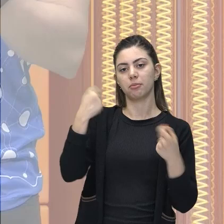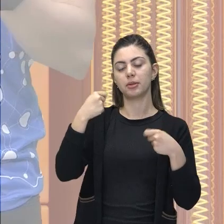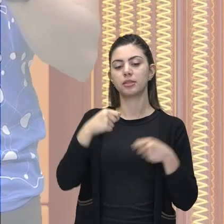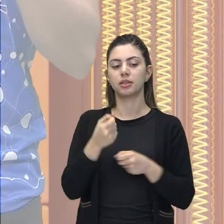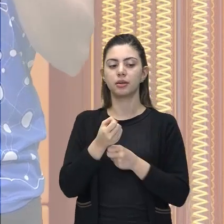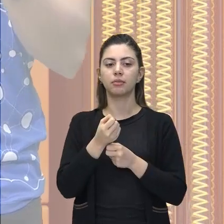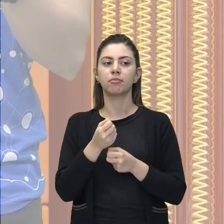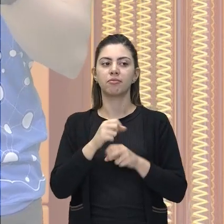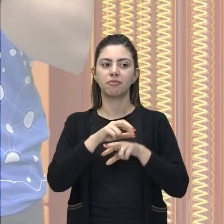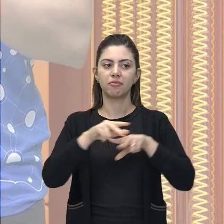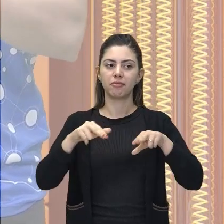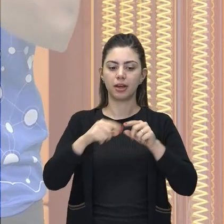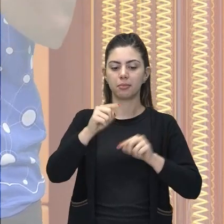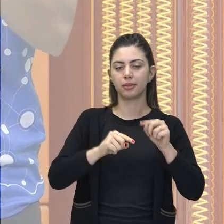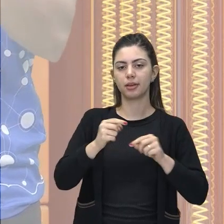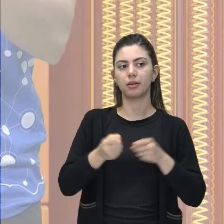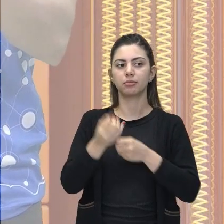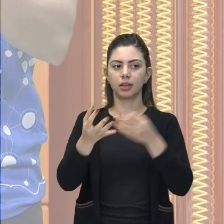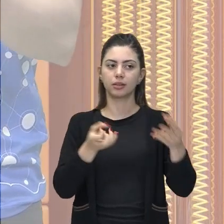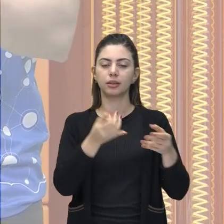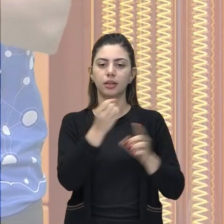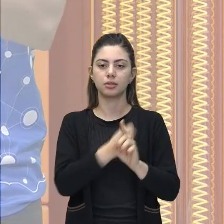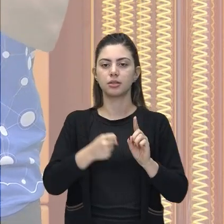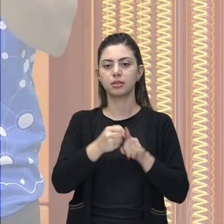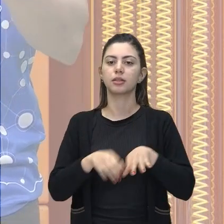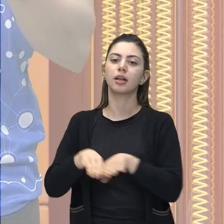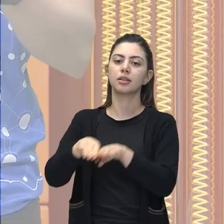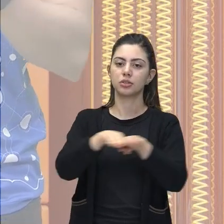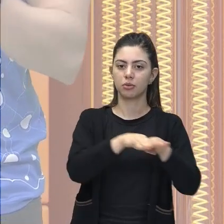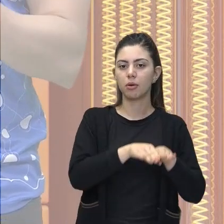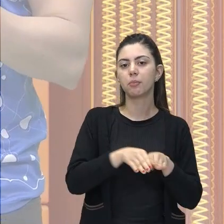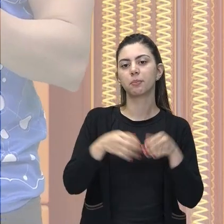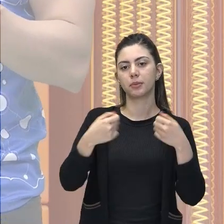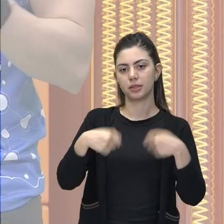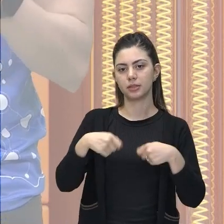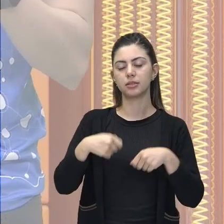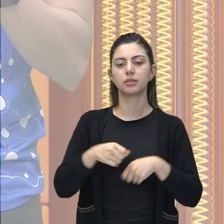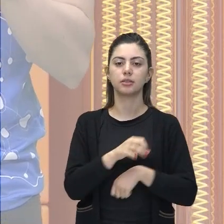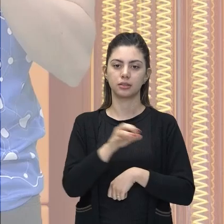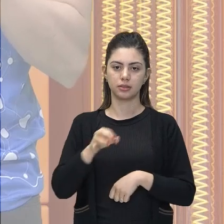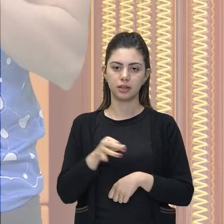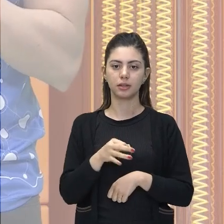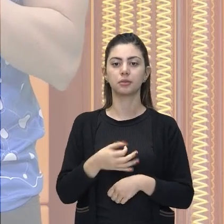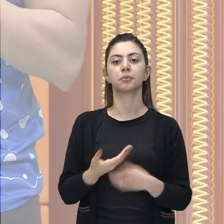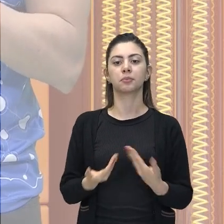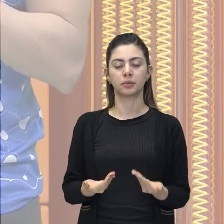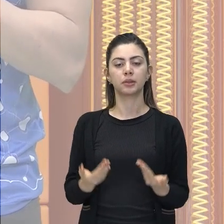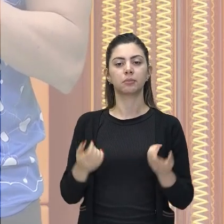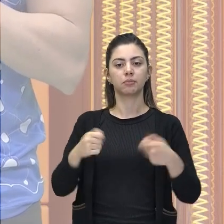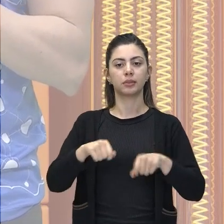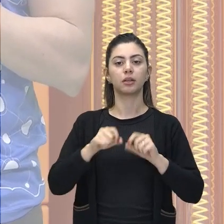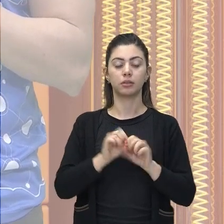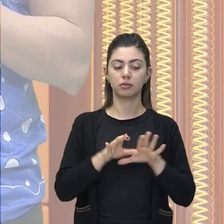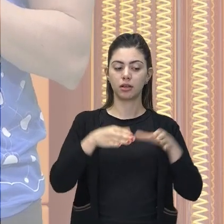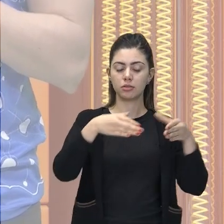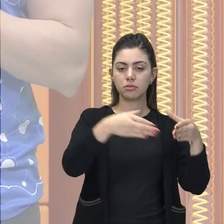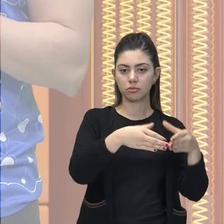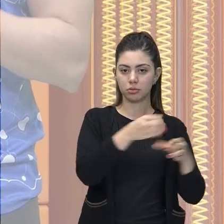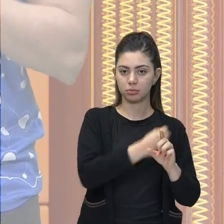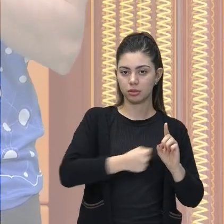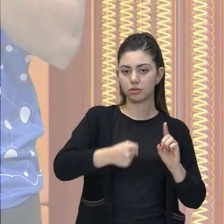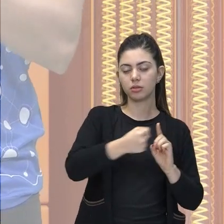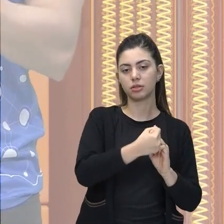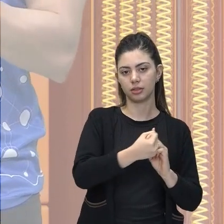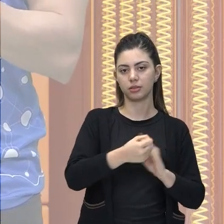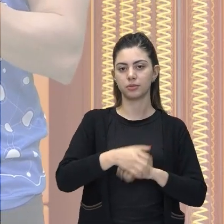bom? E essa produção tinha que ser distribuída de uma forma ali mais igualitária entre os membros da sociedade, tudo